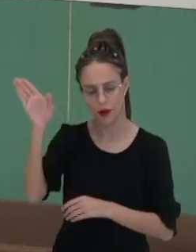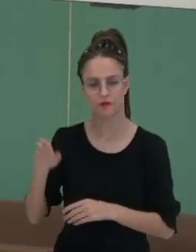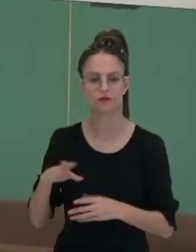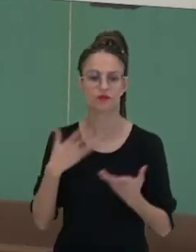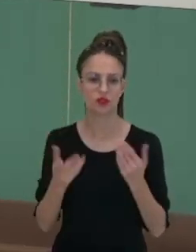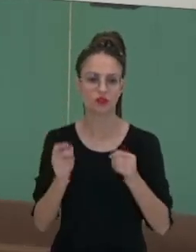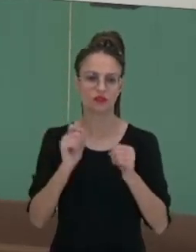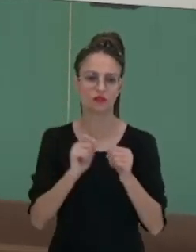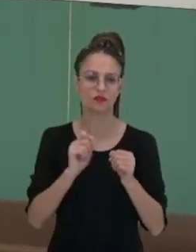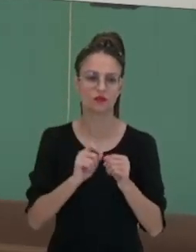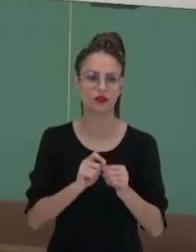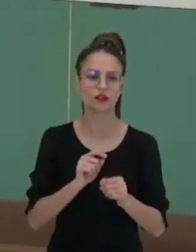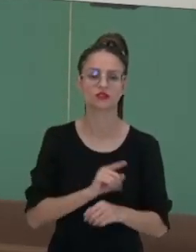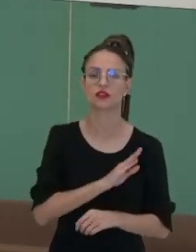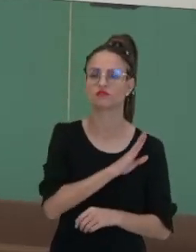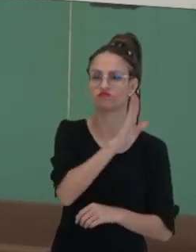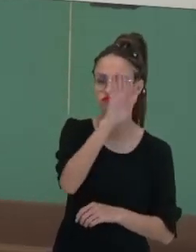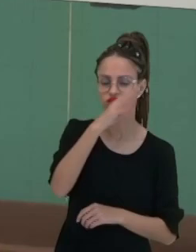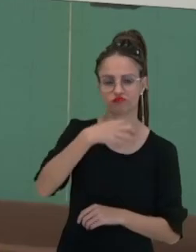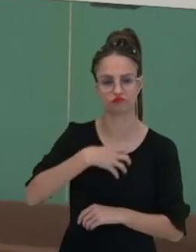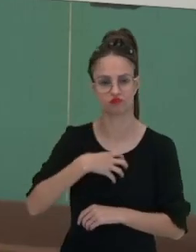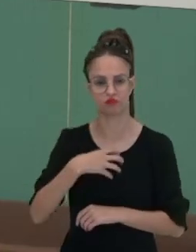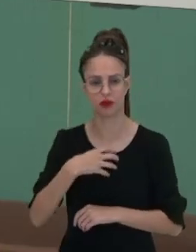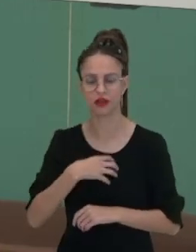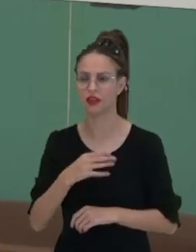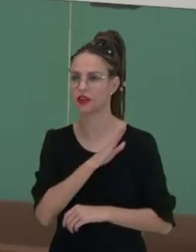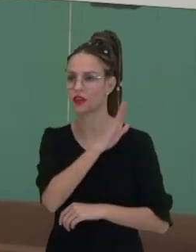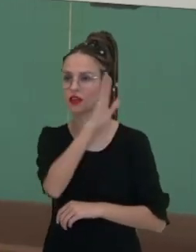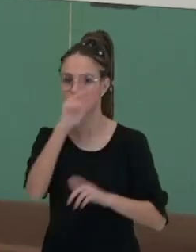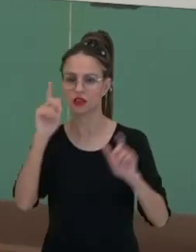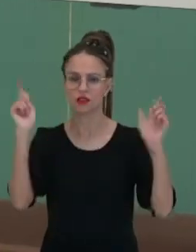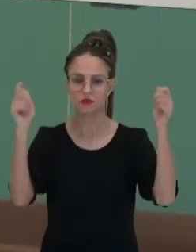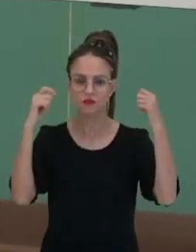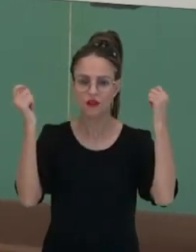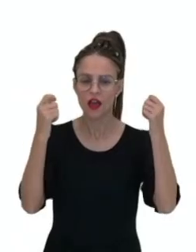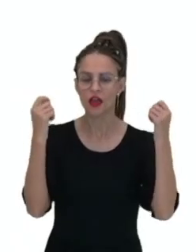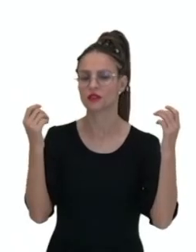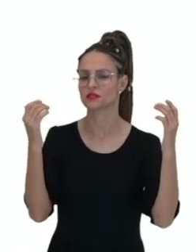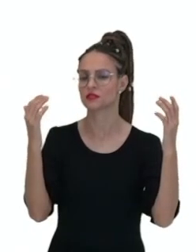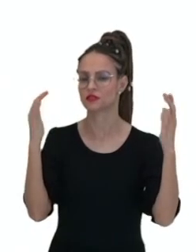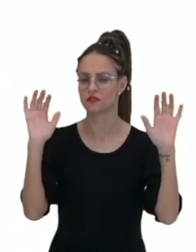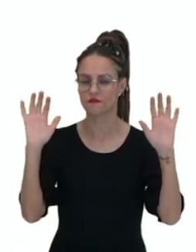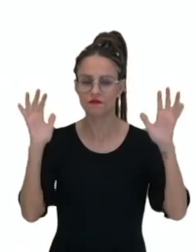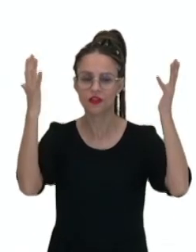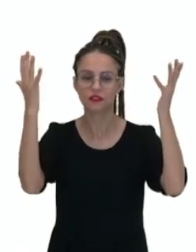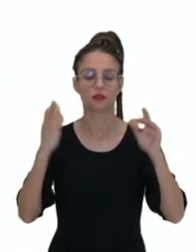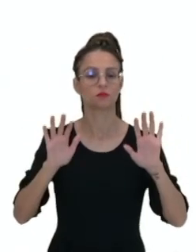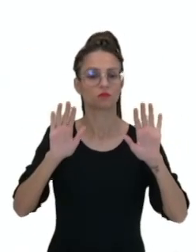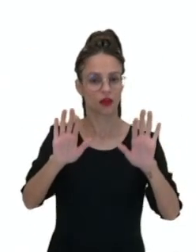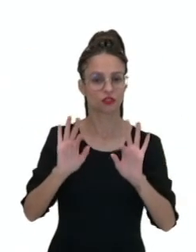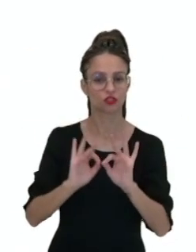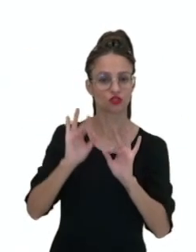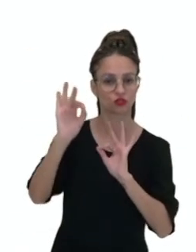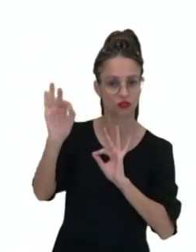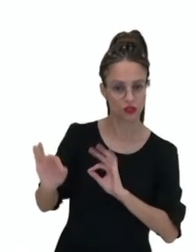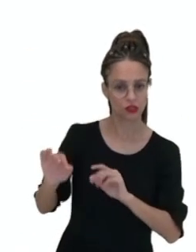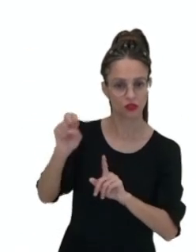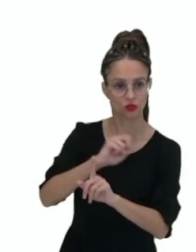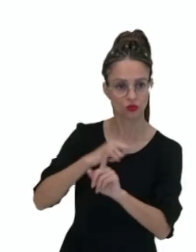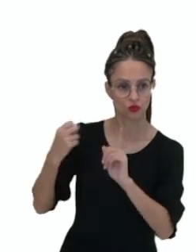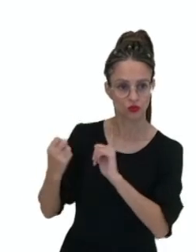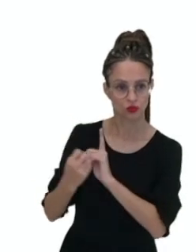Percorria o recôncavo baiano, frequentava festas e rodas boêmias. Porém, mesmo distanciado da